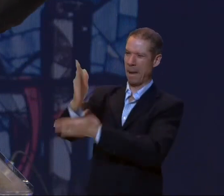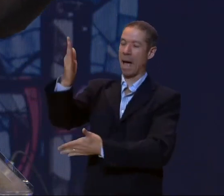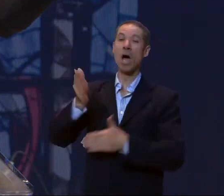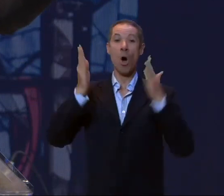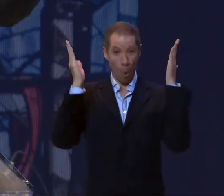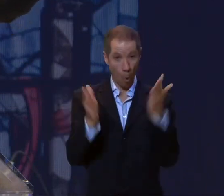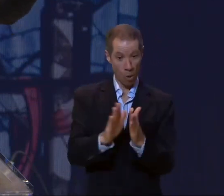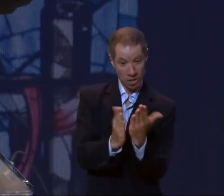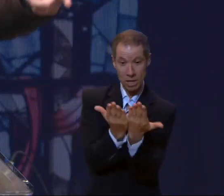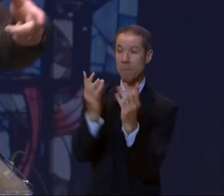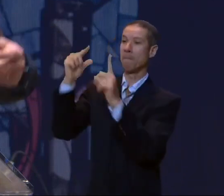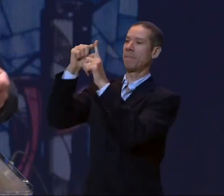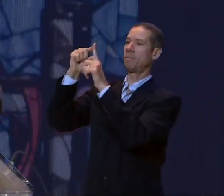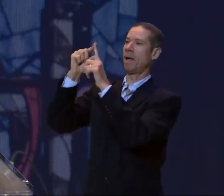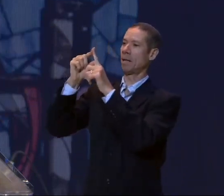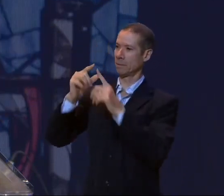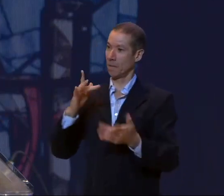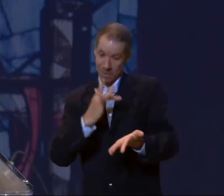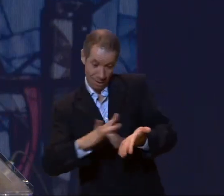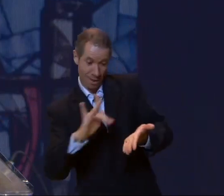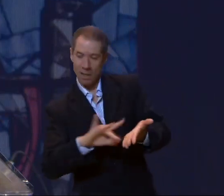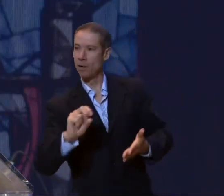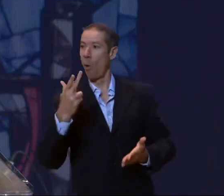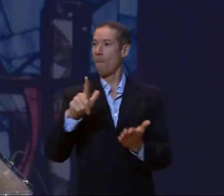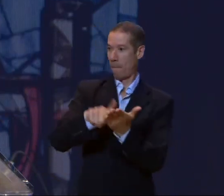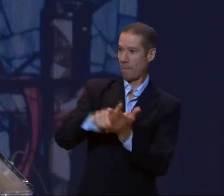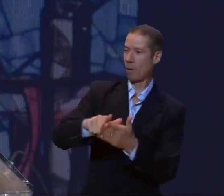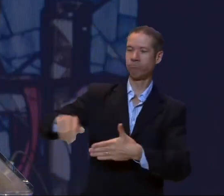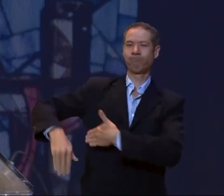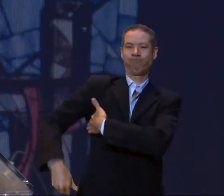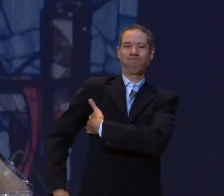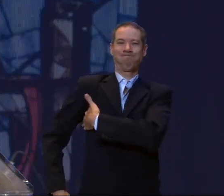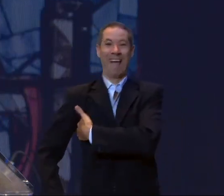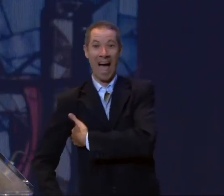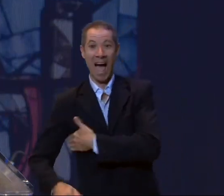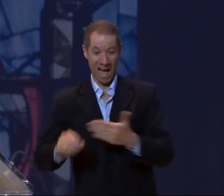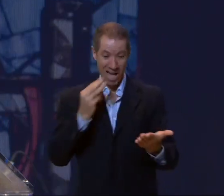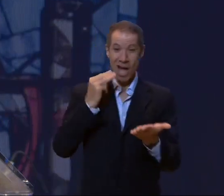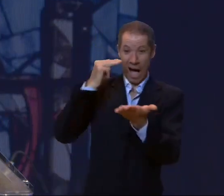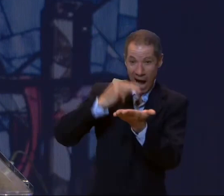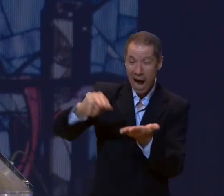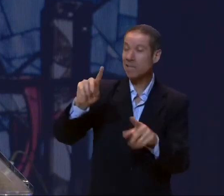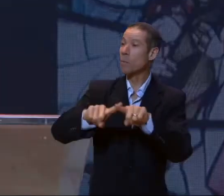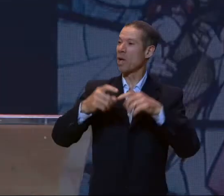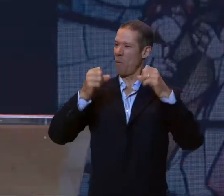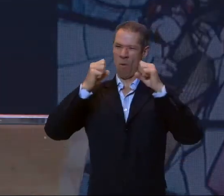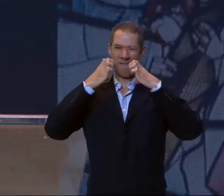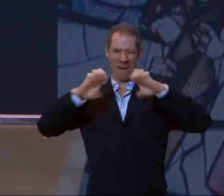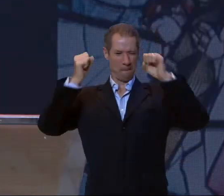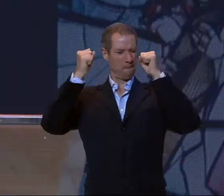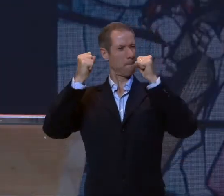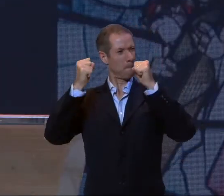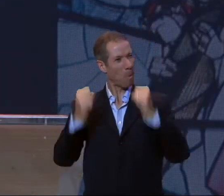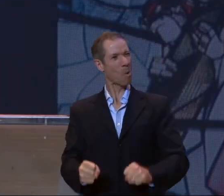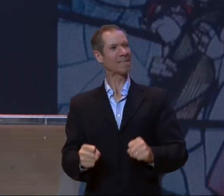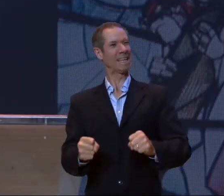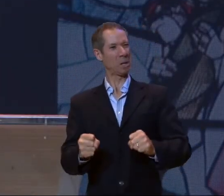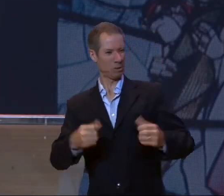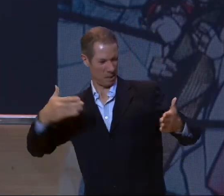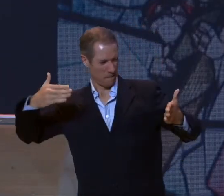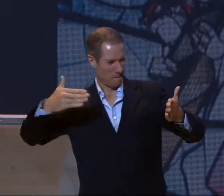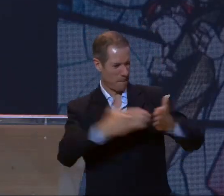uma Bíblia nas suas mãos, a carta de Paulo aí está. Porque o Evangelho é poderoso, ele